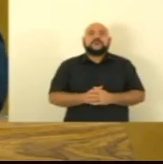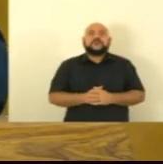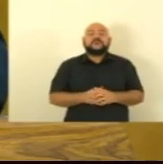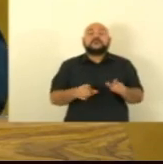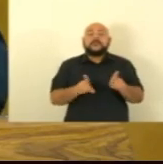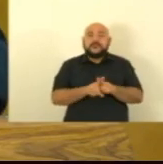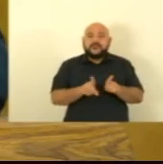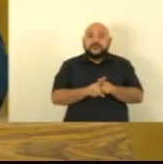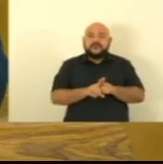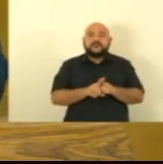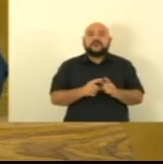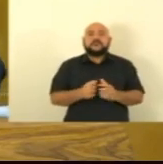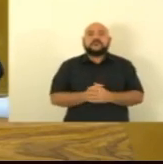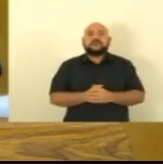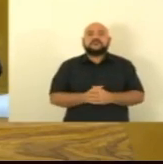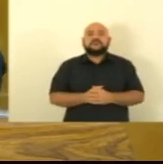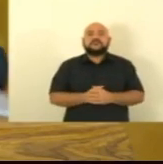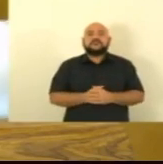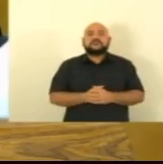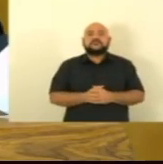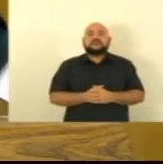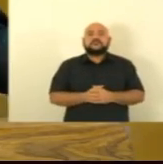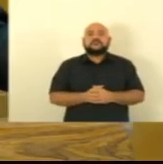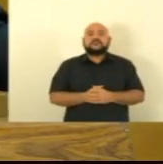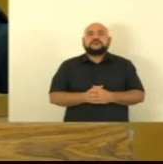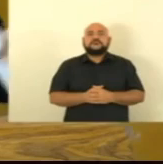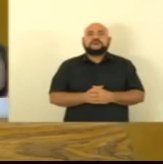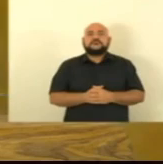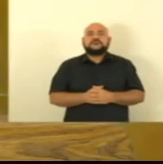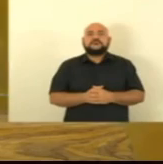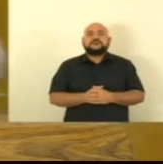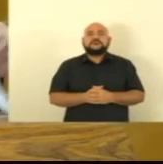Também, além de síndrome de Down,